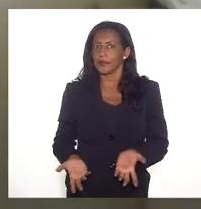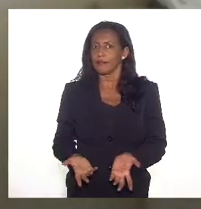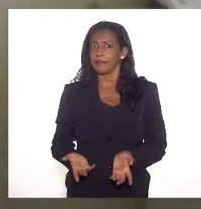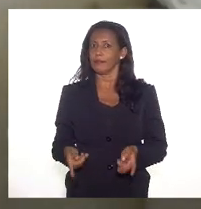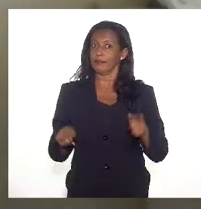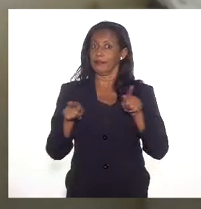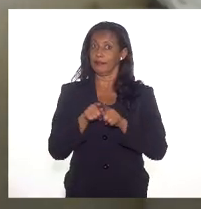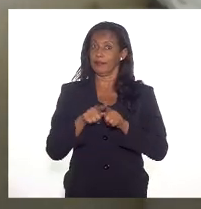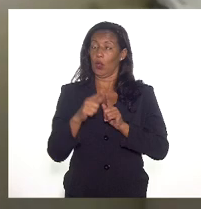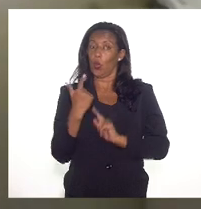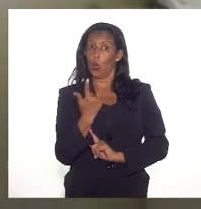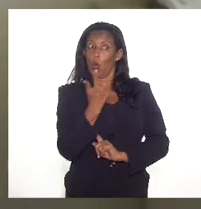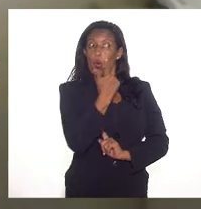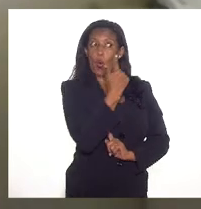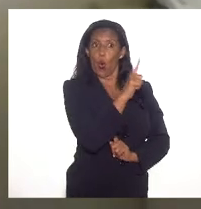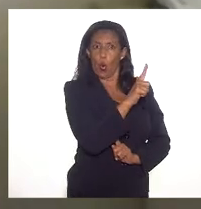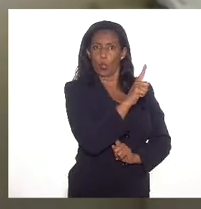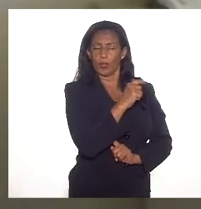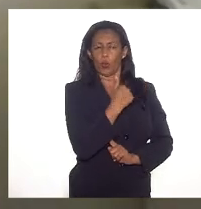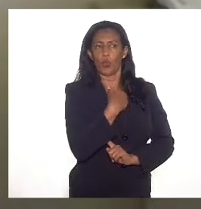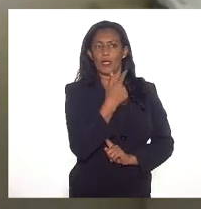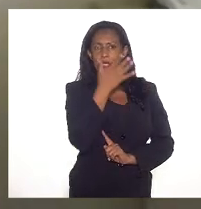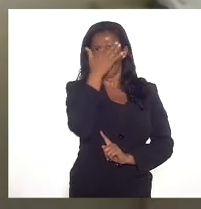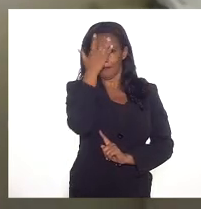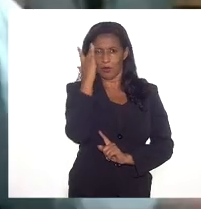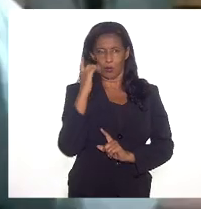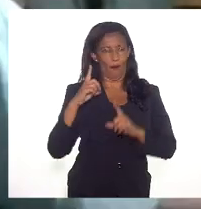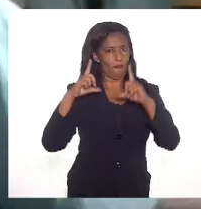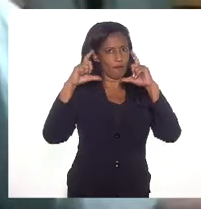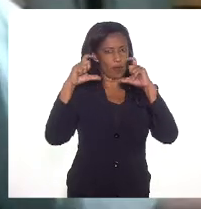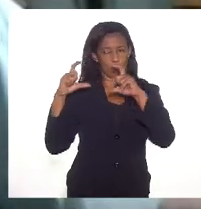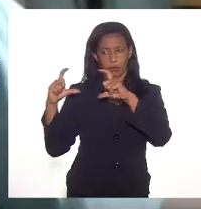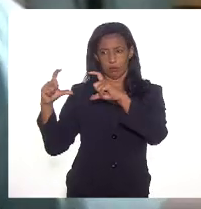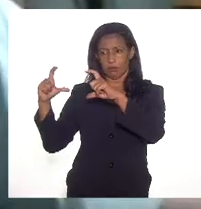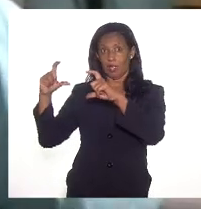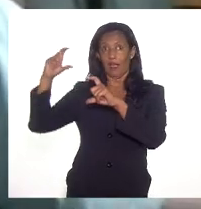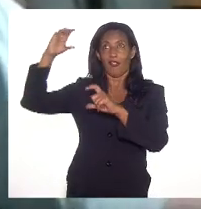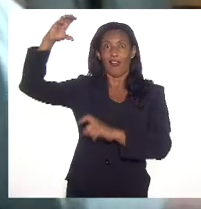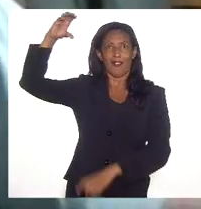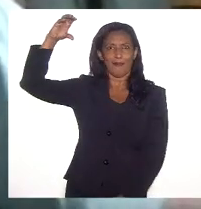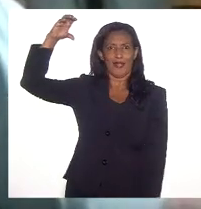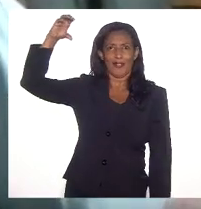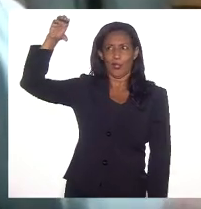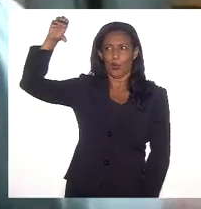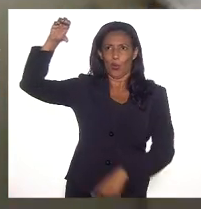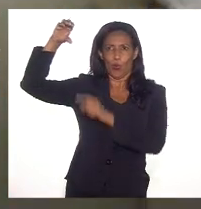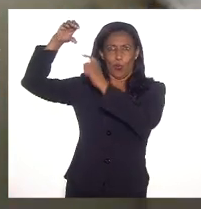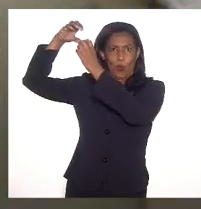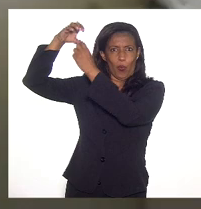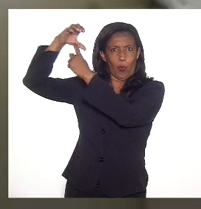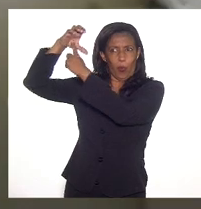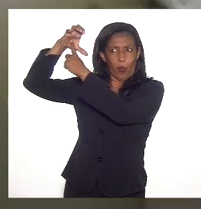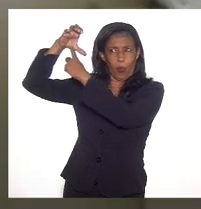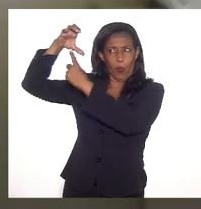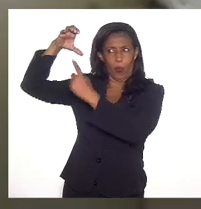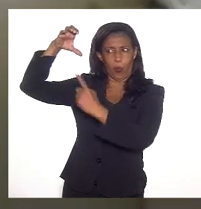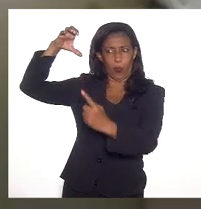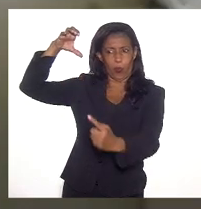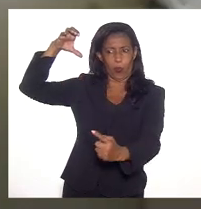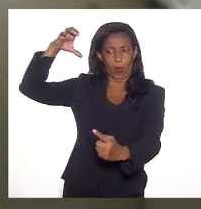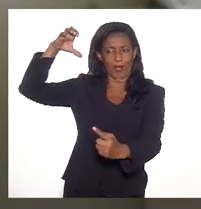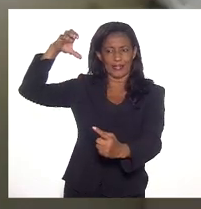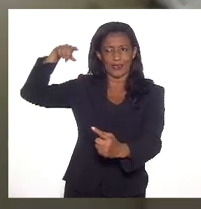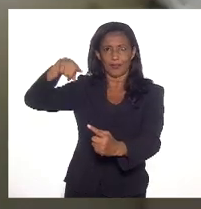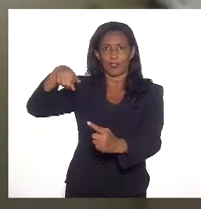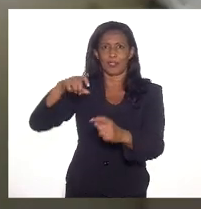coisa é você ser fotografado claro. Por um radar parado no sinal sem o cinto